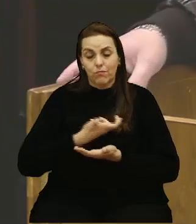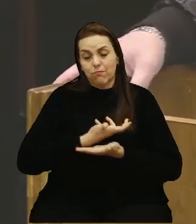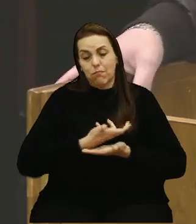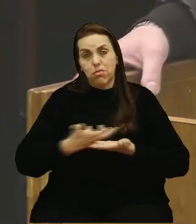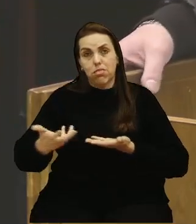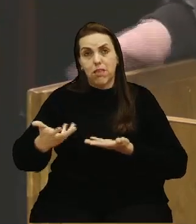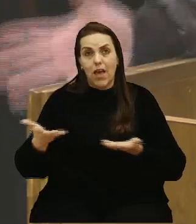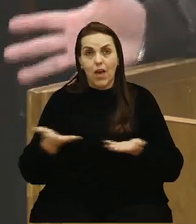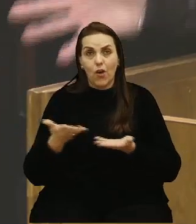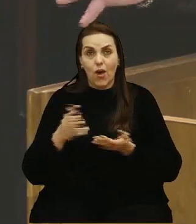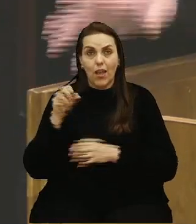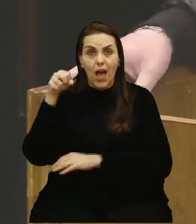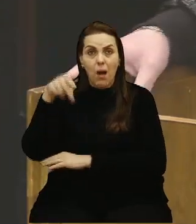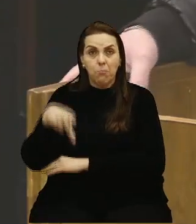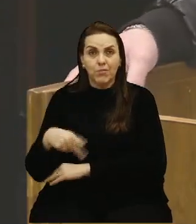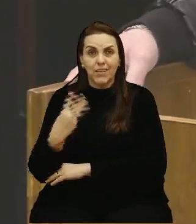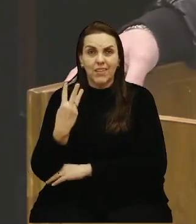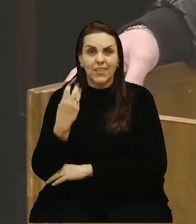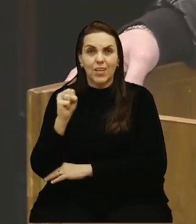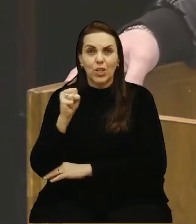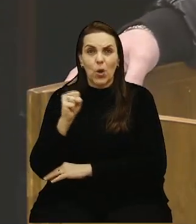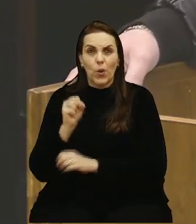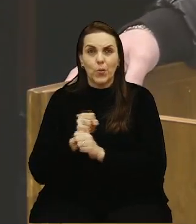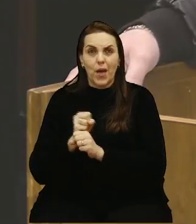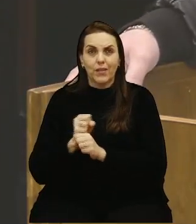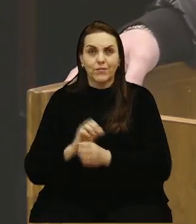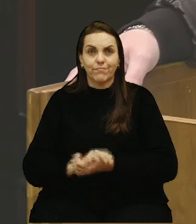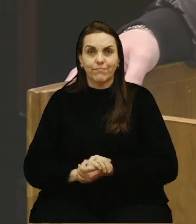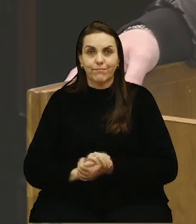agora e aposentadoria com 38 anos. Né?